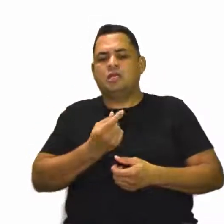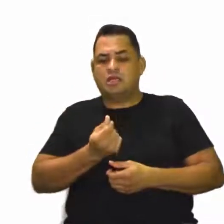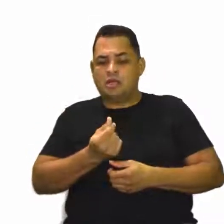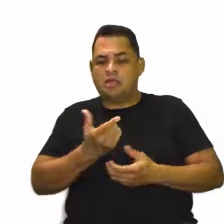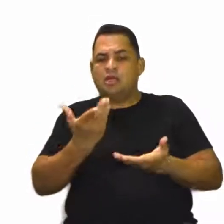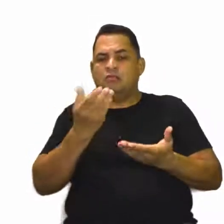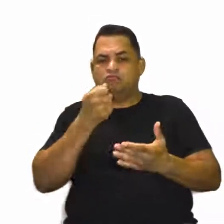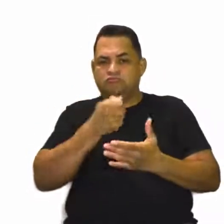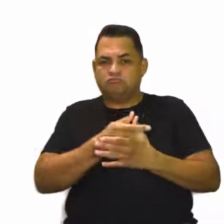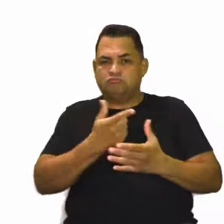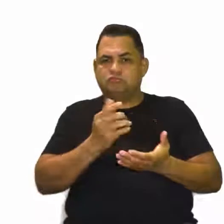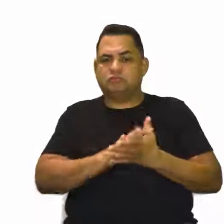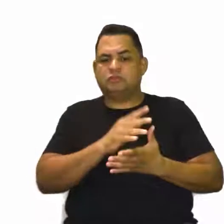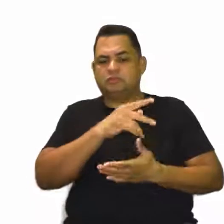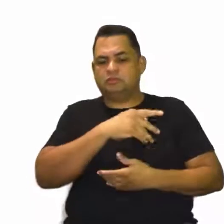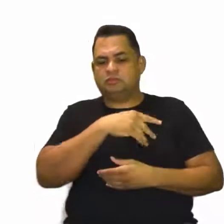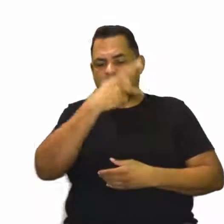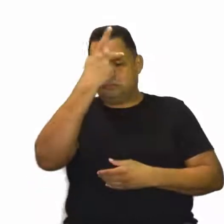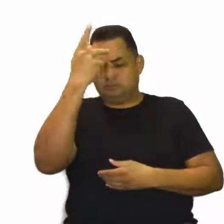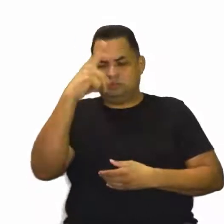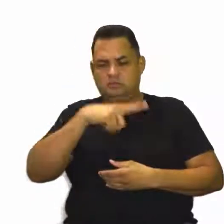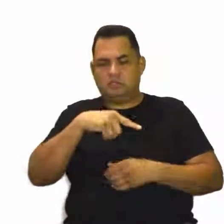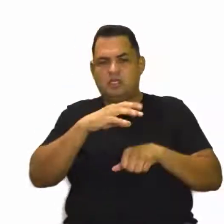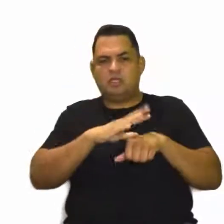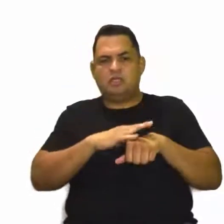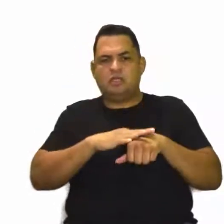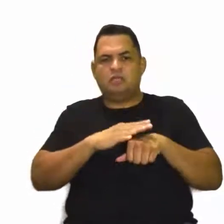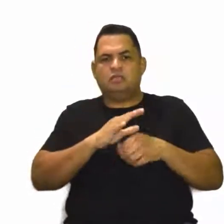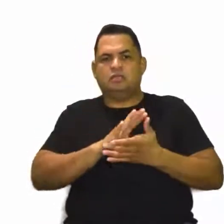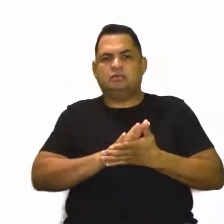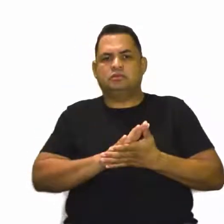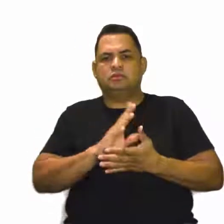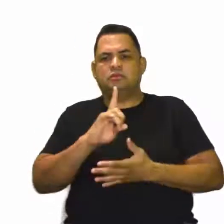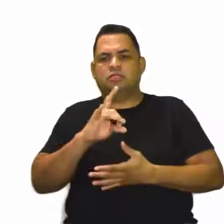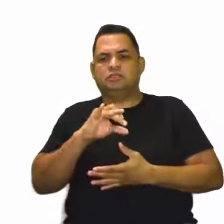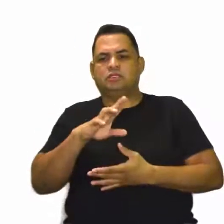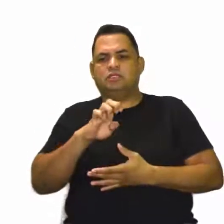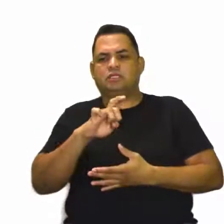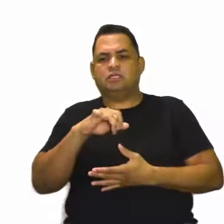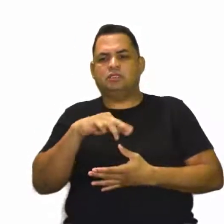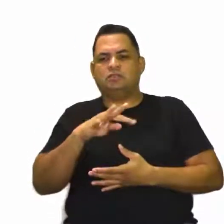pessoas que acabam tendo aí doenças, por exemplo, degenerativas.